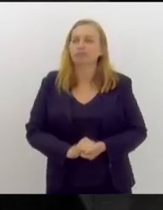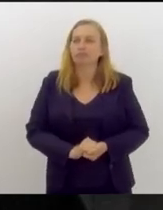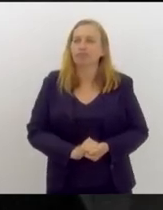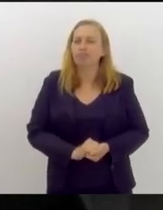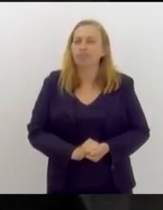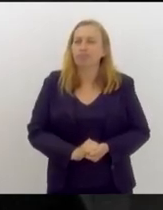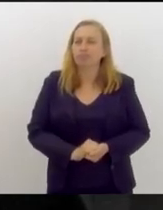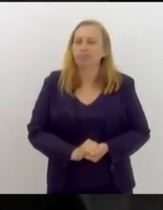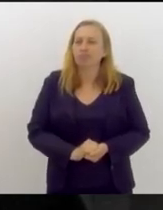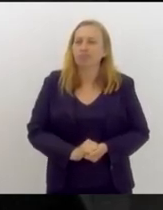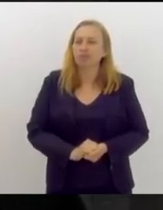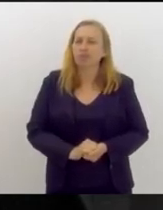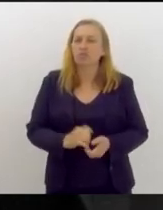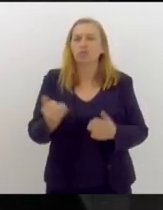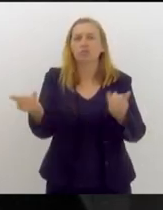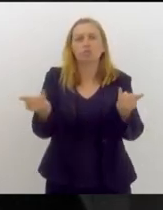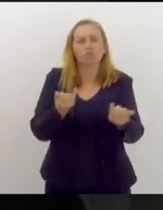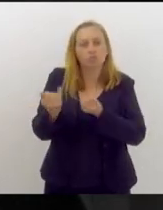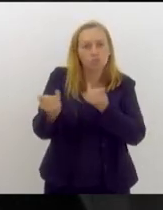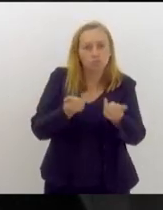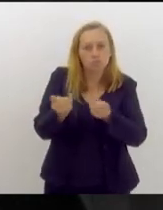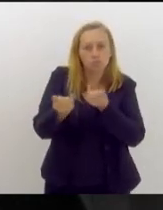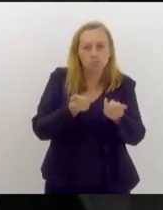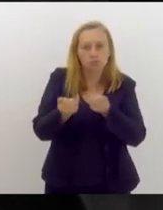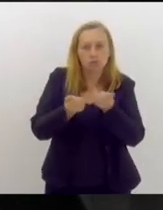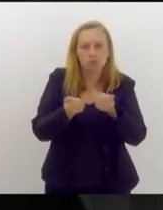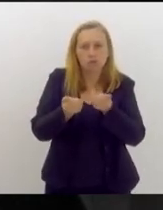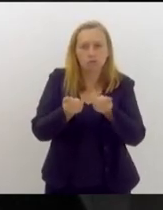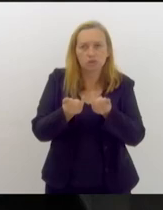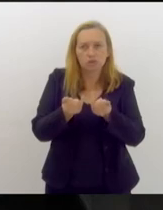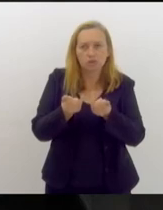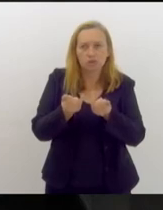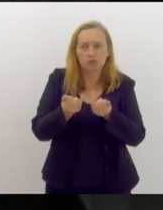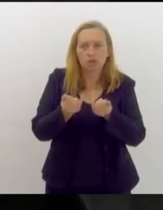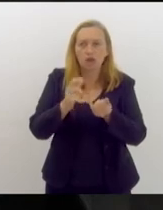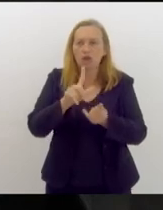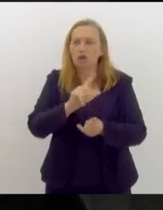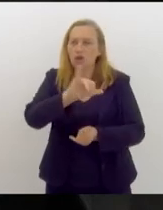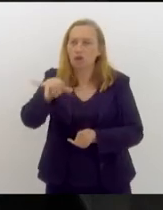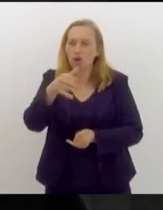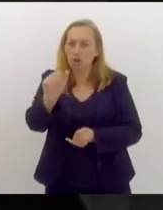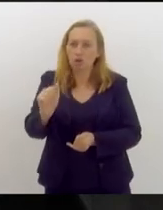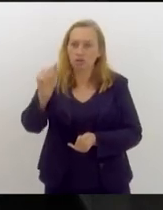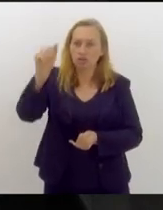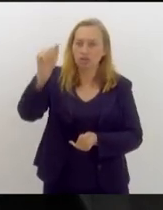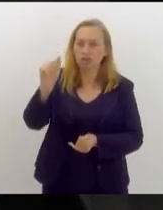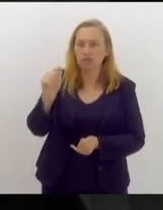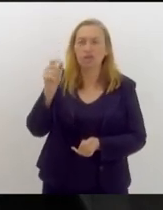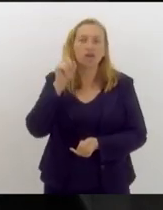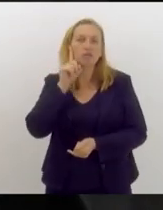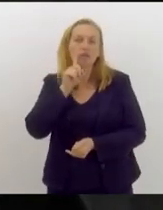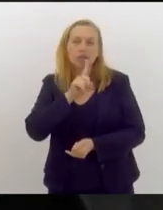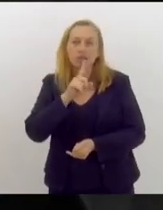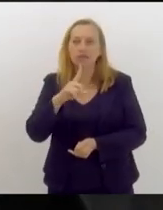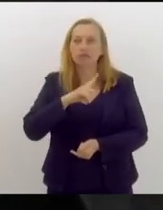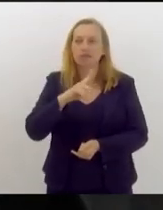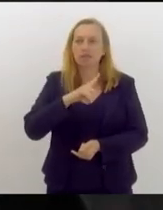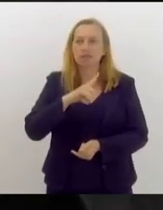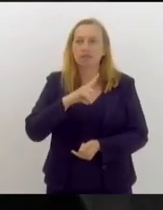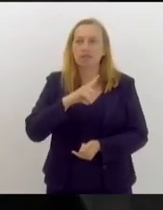se foi anunciado que as Americanas tinham 16.300 credores